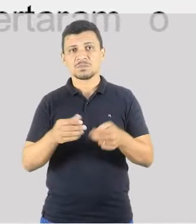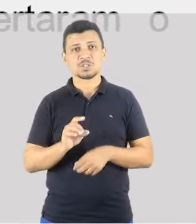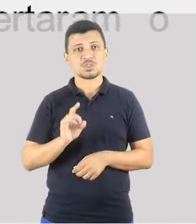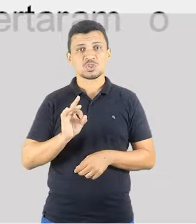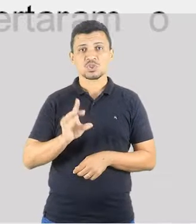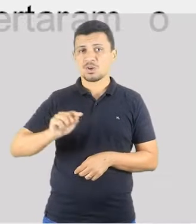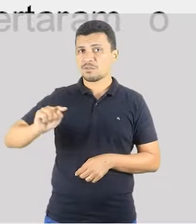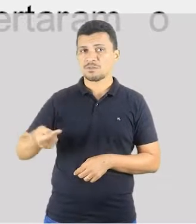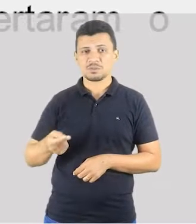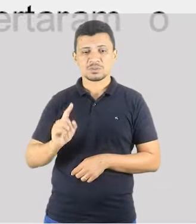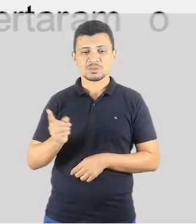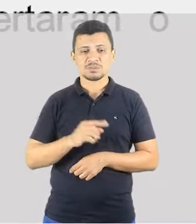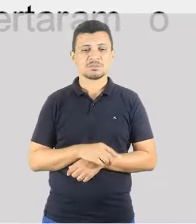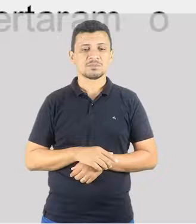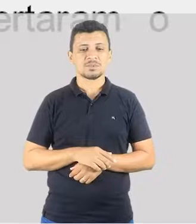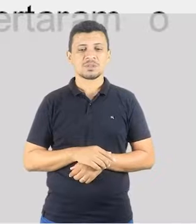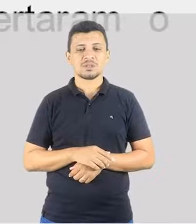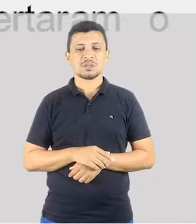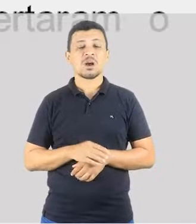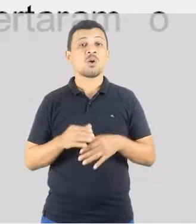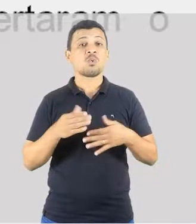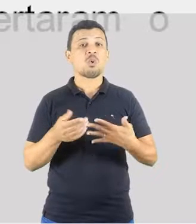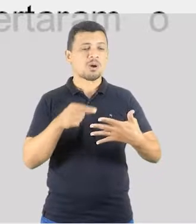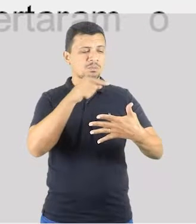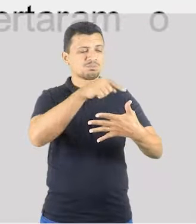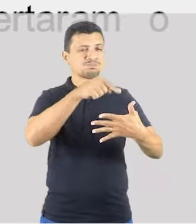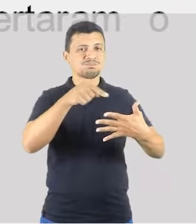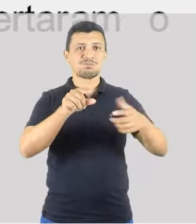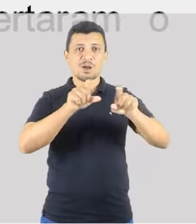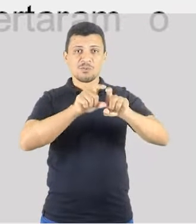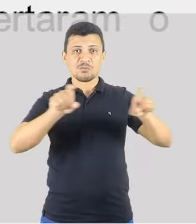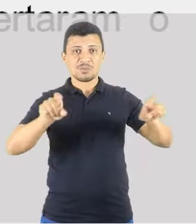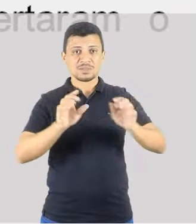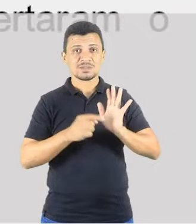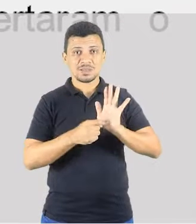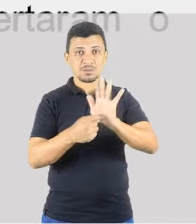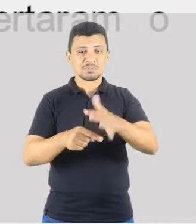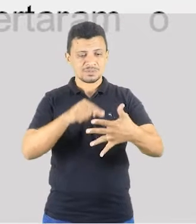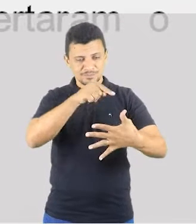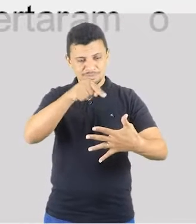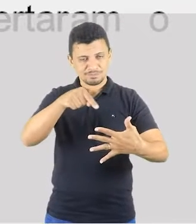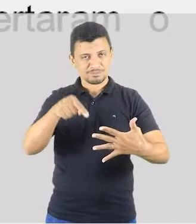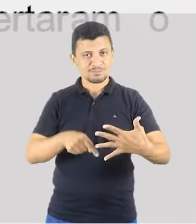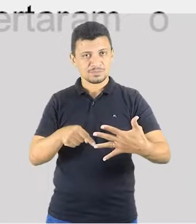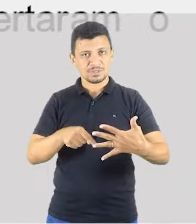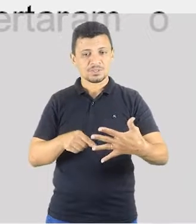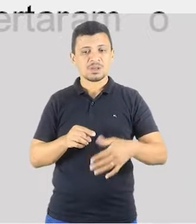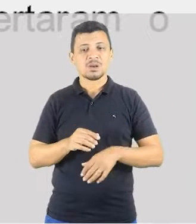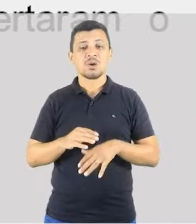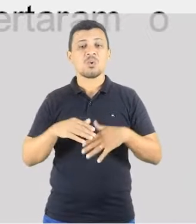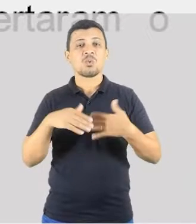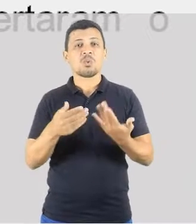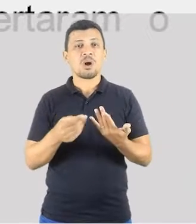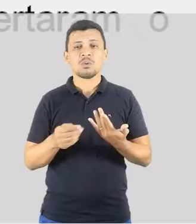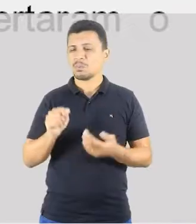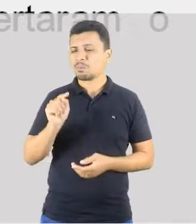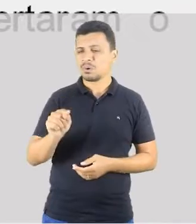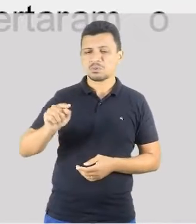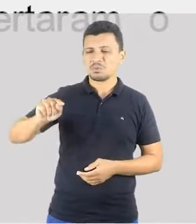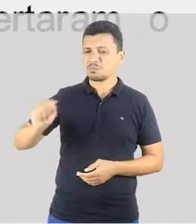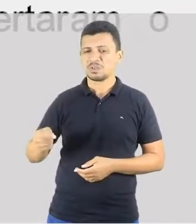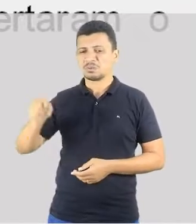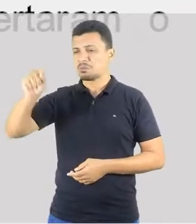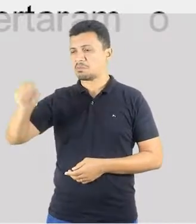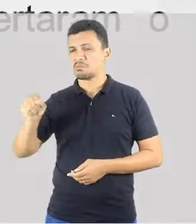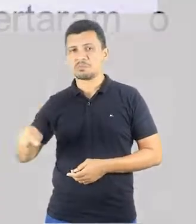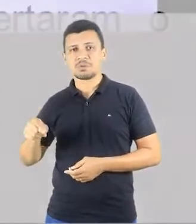necessariamente só a vírgula. Ele diz assim, ó, em que frase, dentre as apresentadas abaixo, o sinal ou os sinais de pontuação